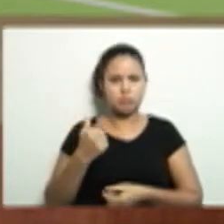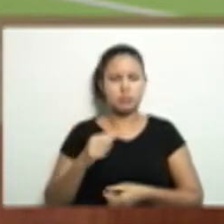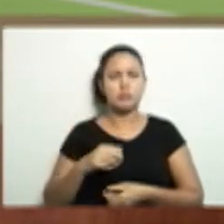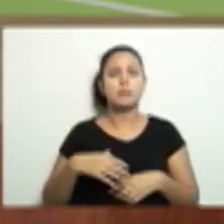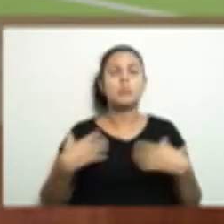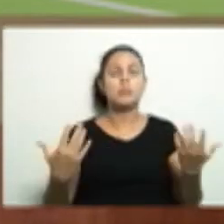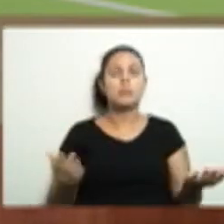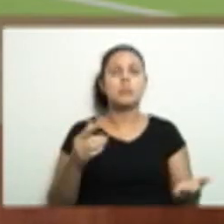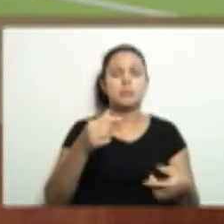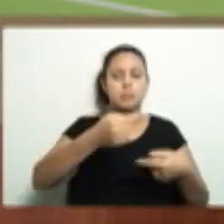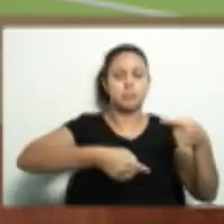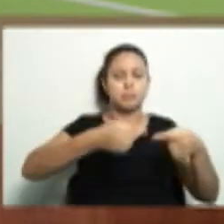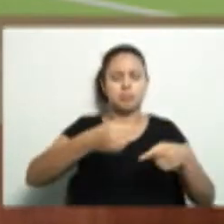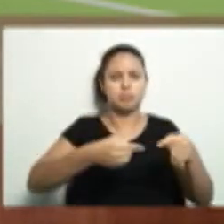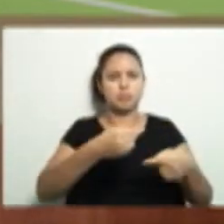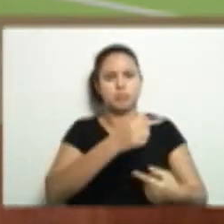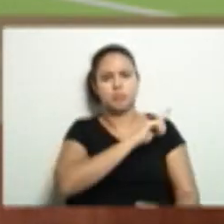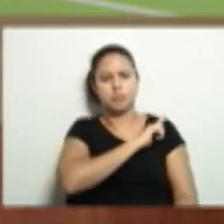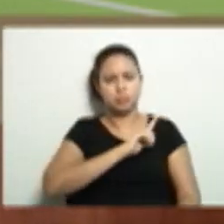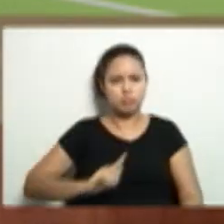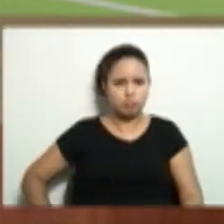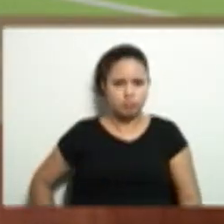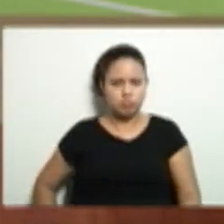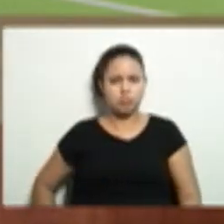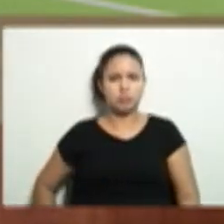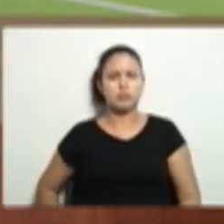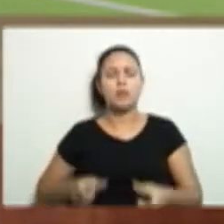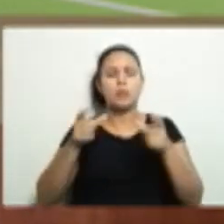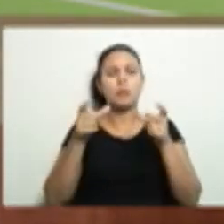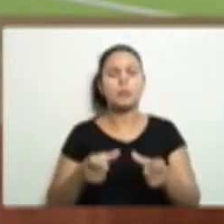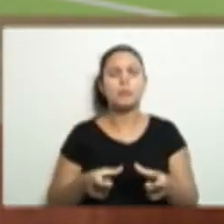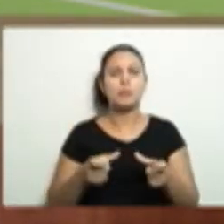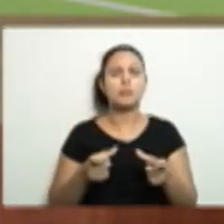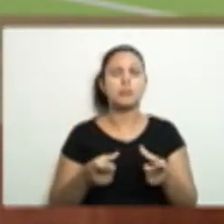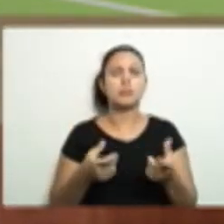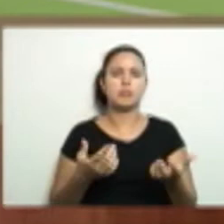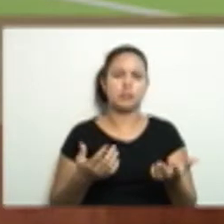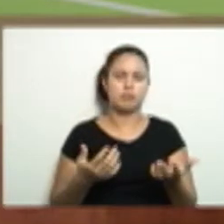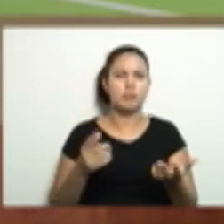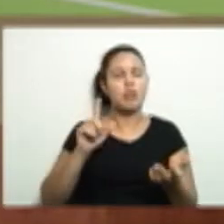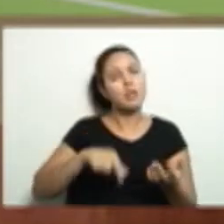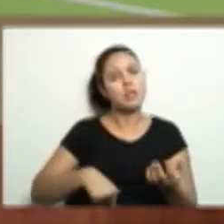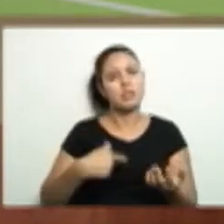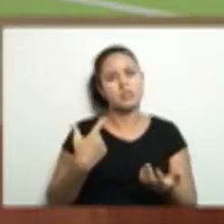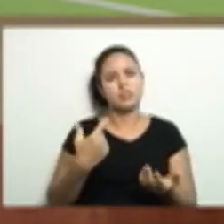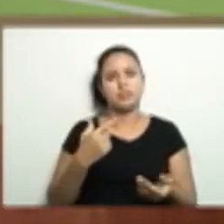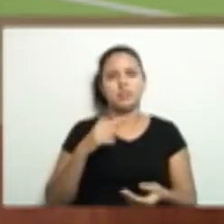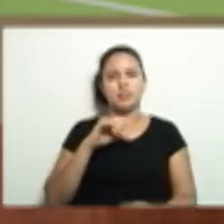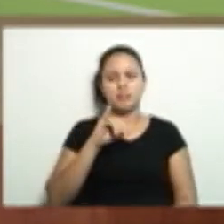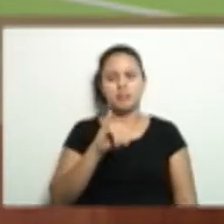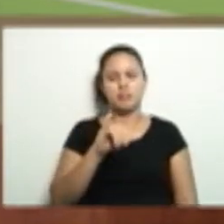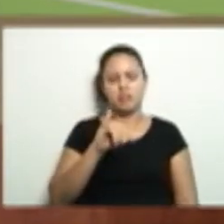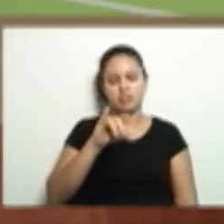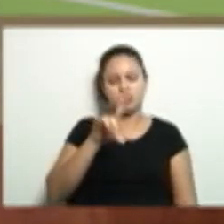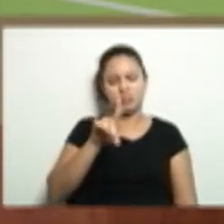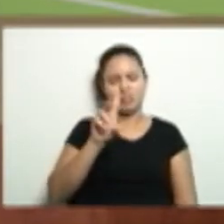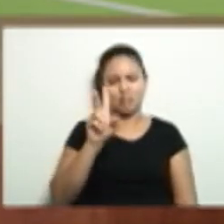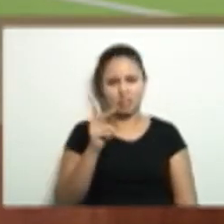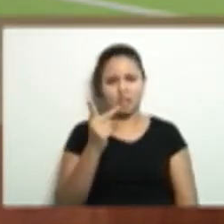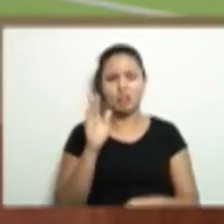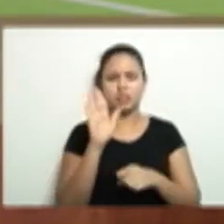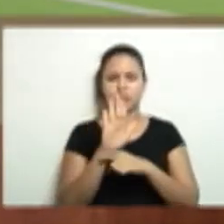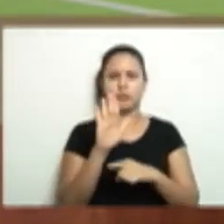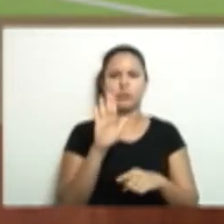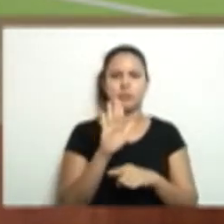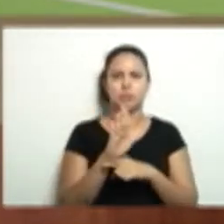onde adotar? É justamente por esses índices, como o Índice de Desenvolvimento Humano. Quando você